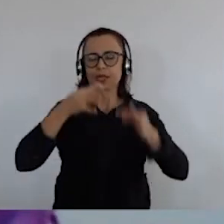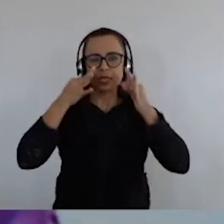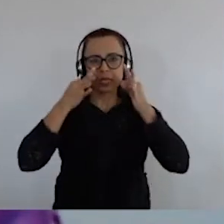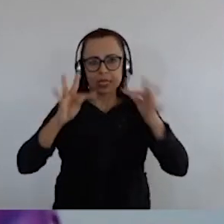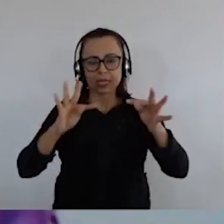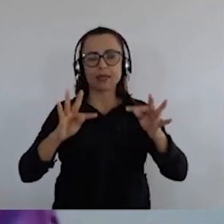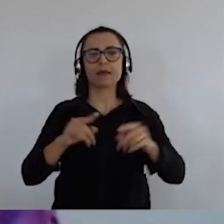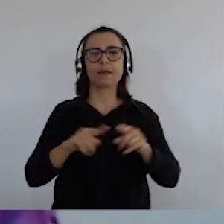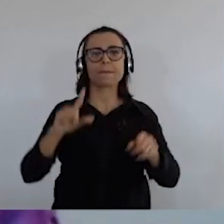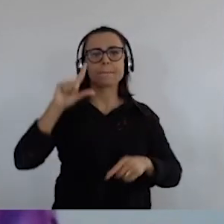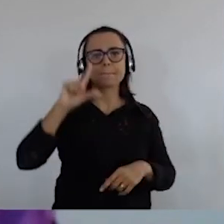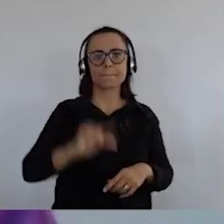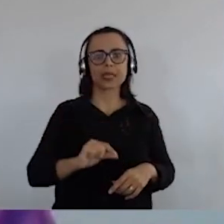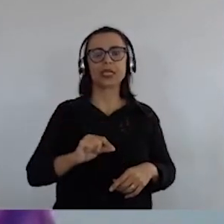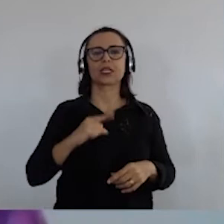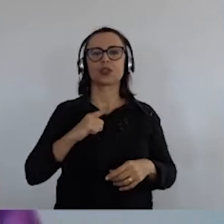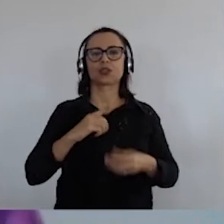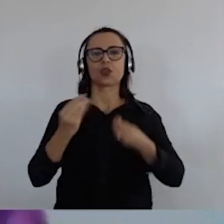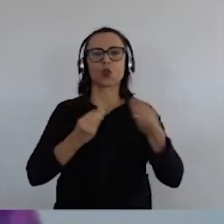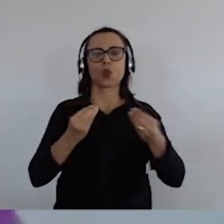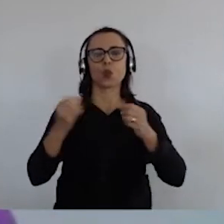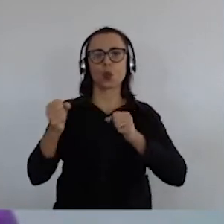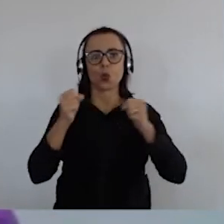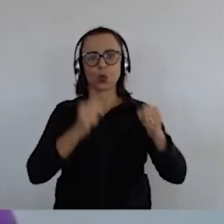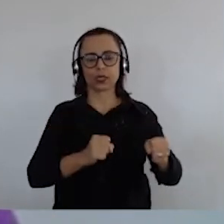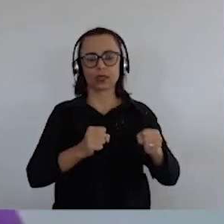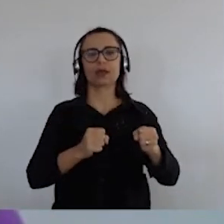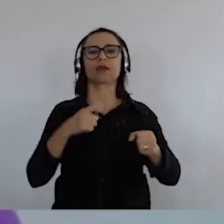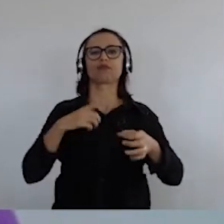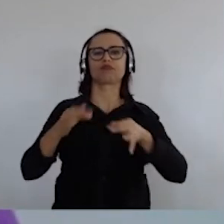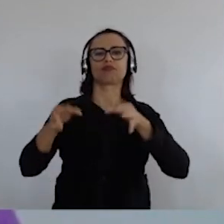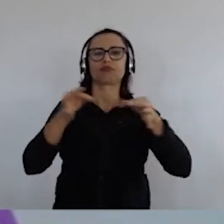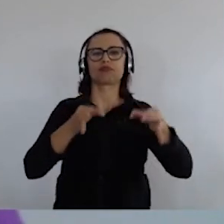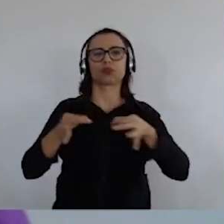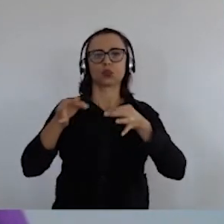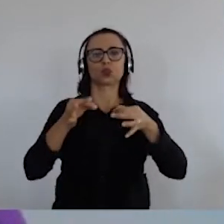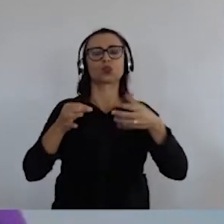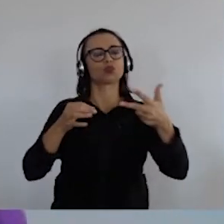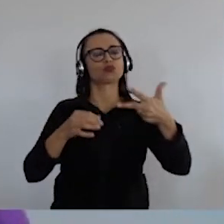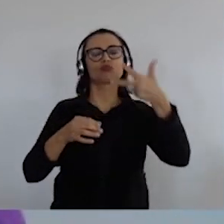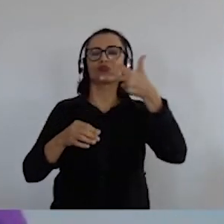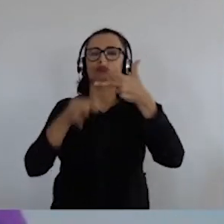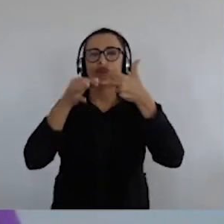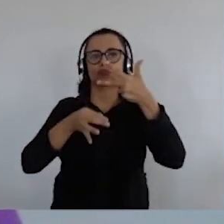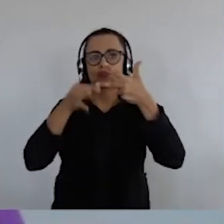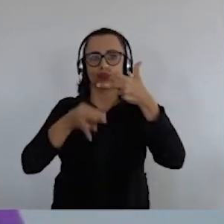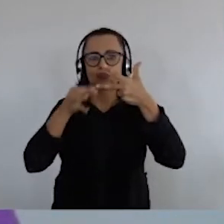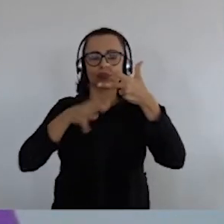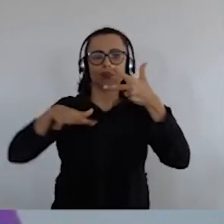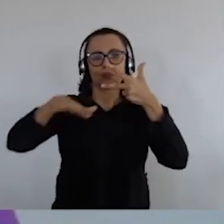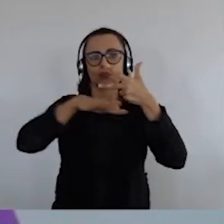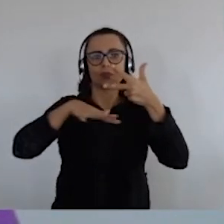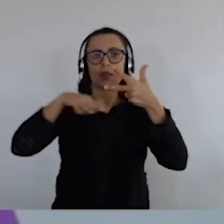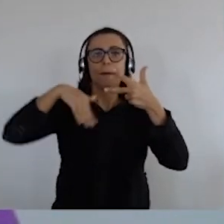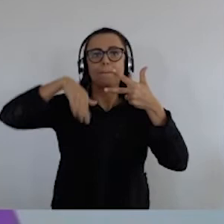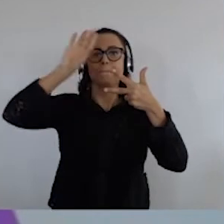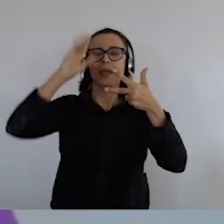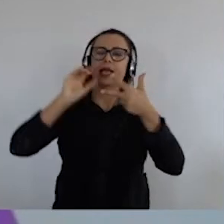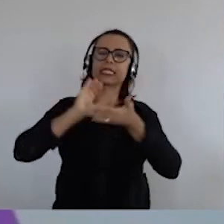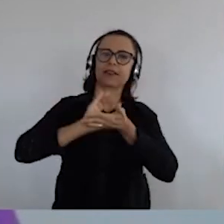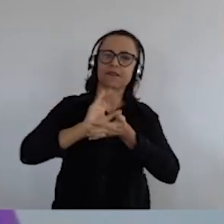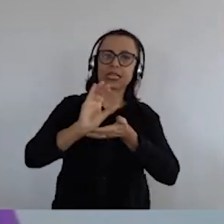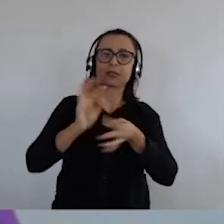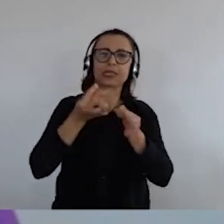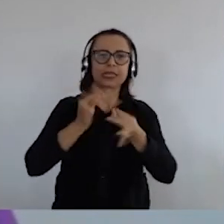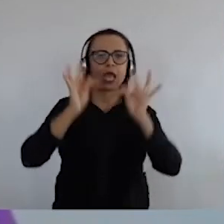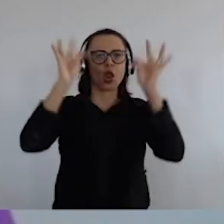menos investimento do Poder Judiciário em estruturas físicas e mais investimento em tecnologia.